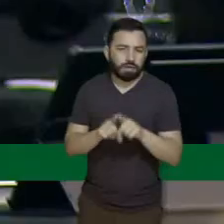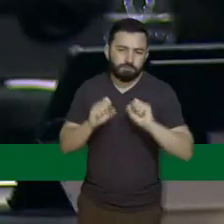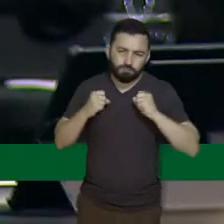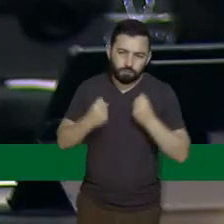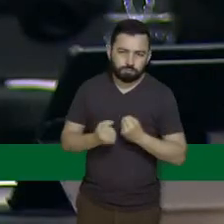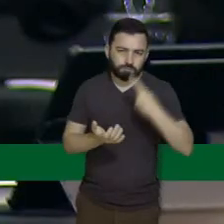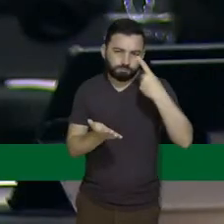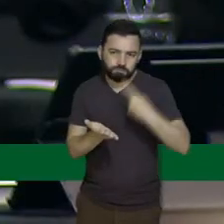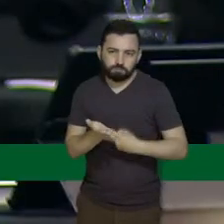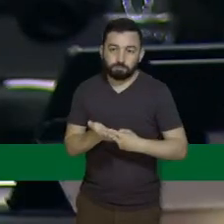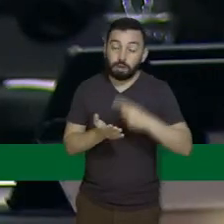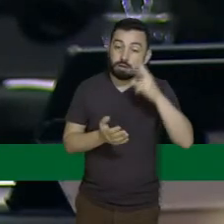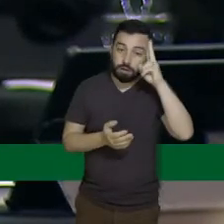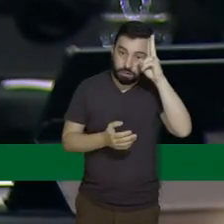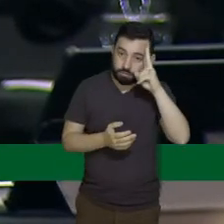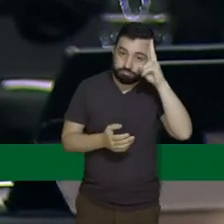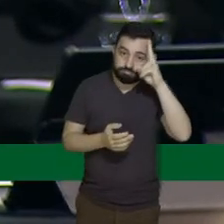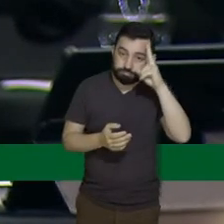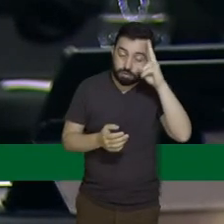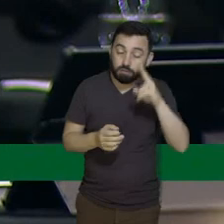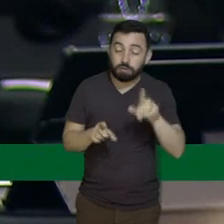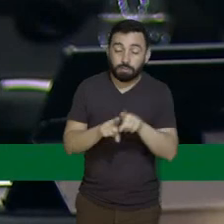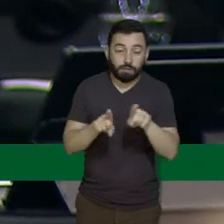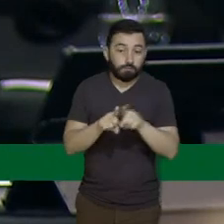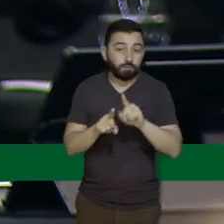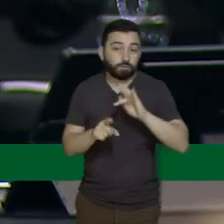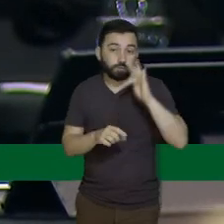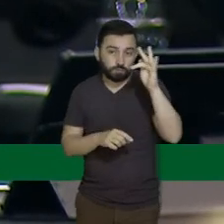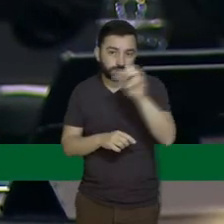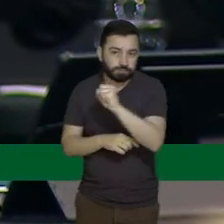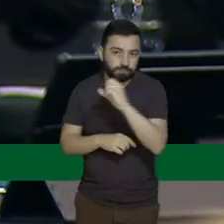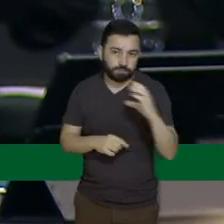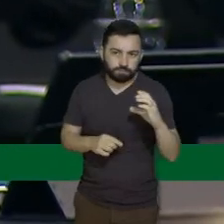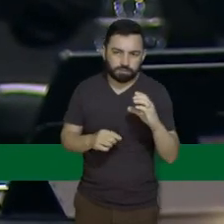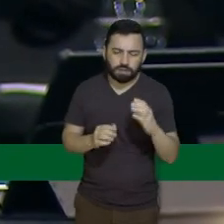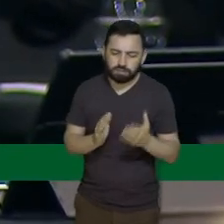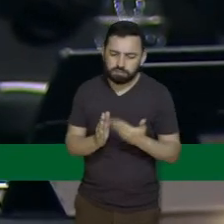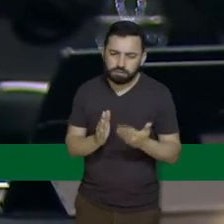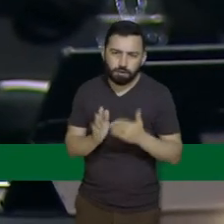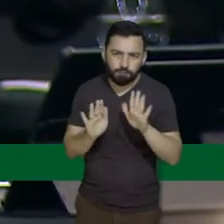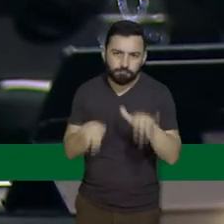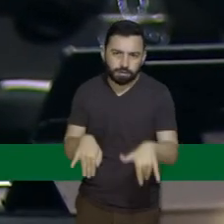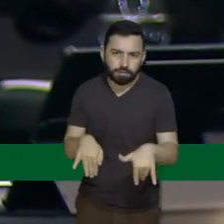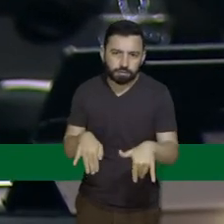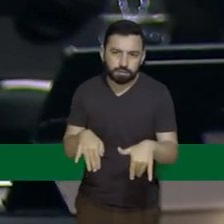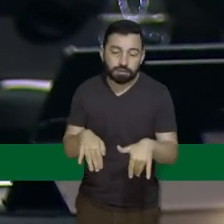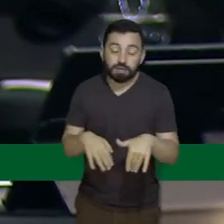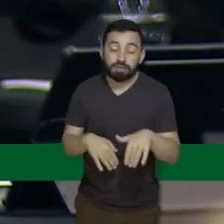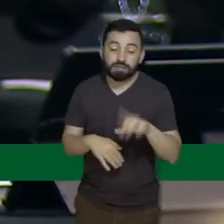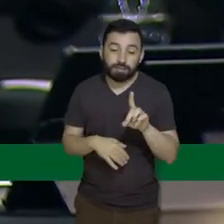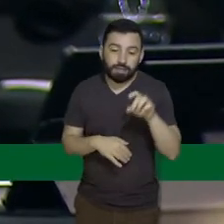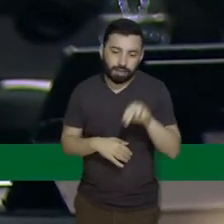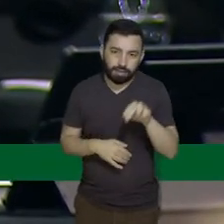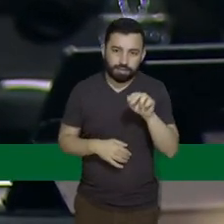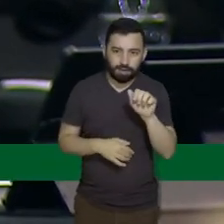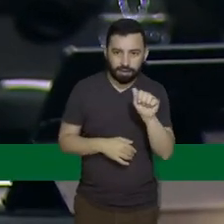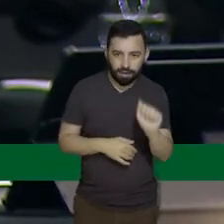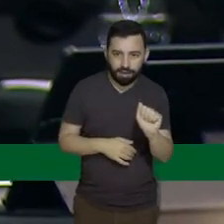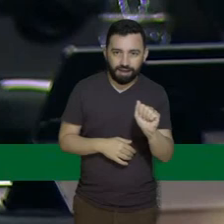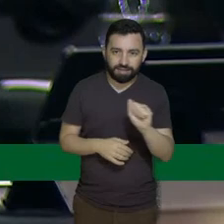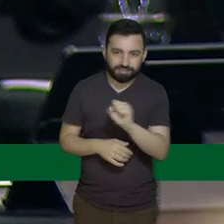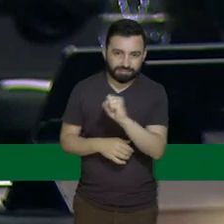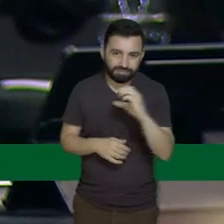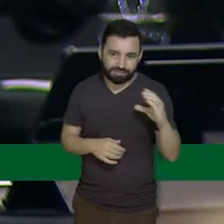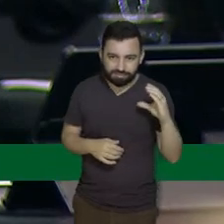com a memória e o futuro de Santa Catarina. O capítulo final, intitulado DNA Catarinense, destaca essas